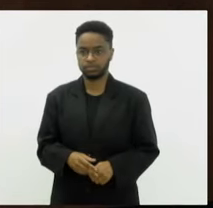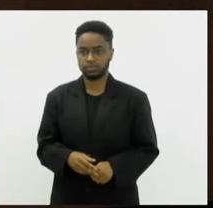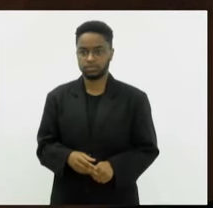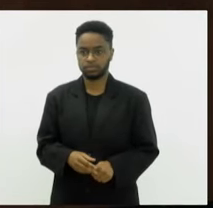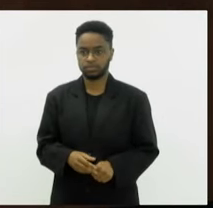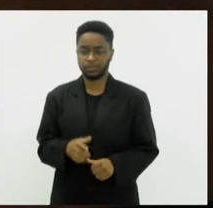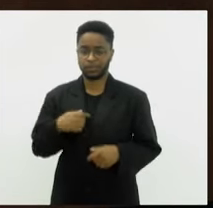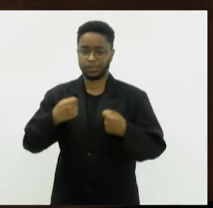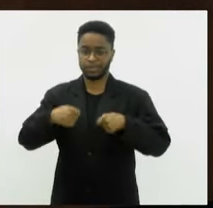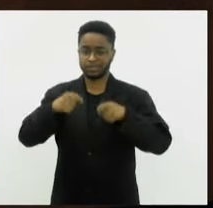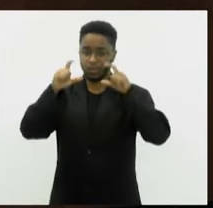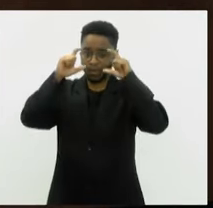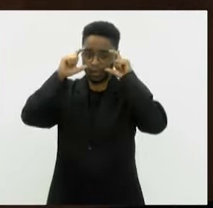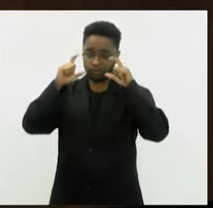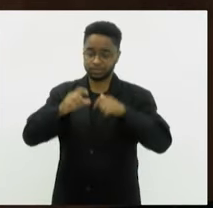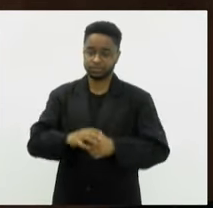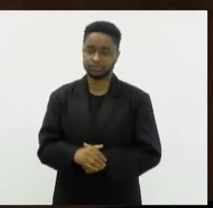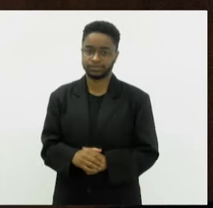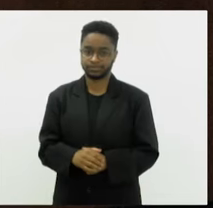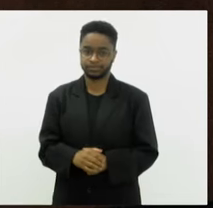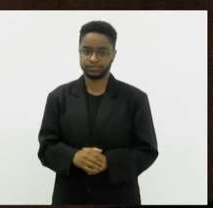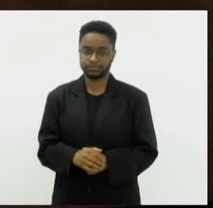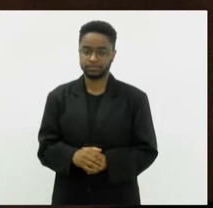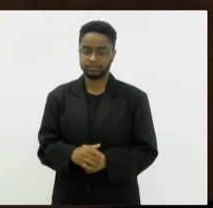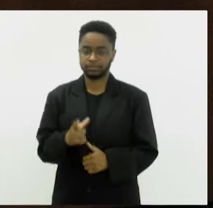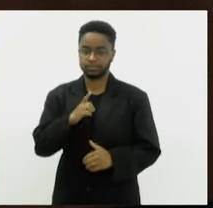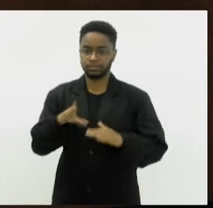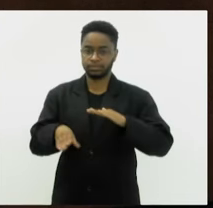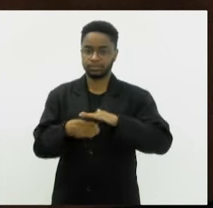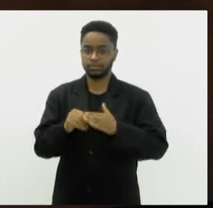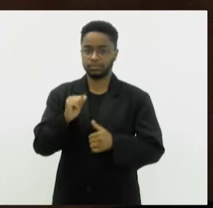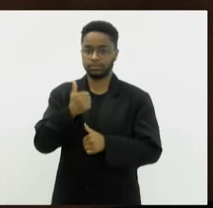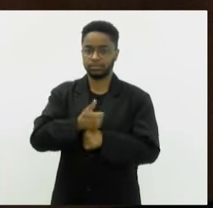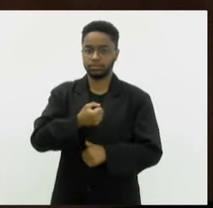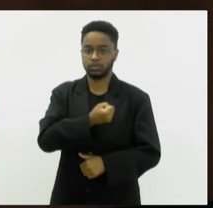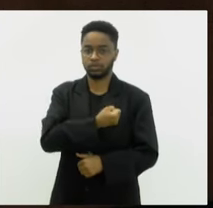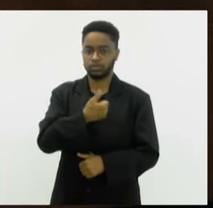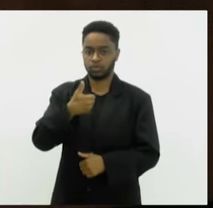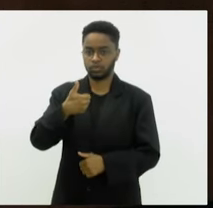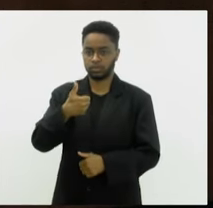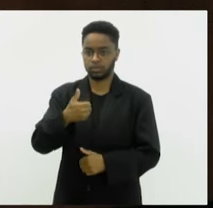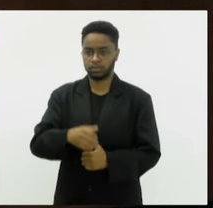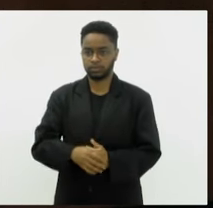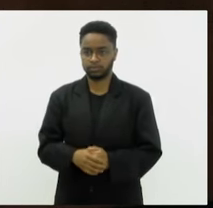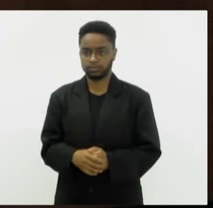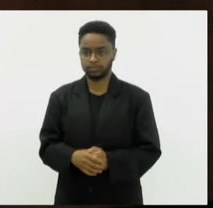um óculos. E a subemenda, a emenda número 1.